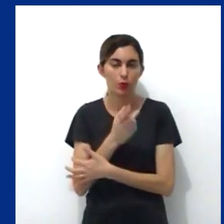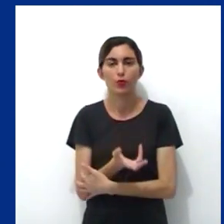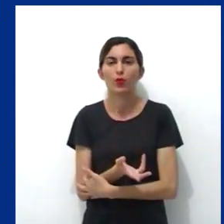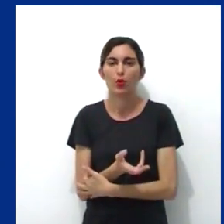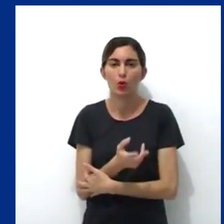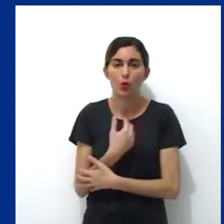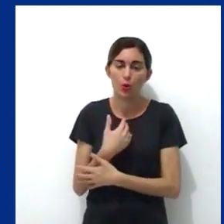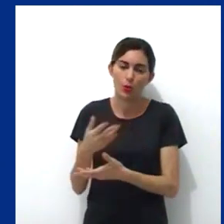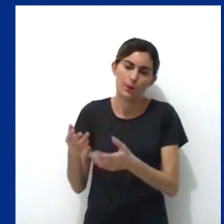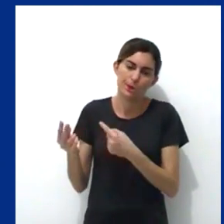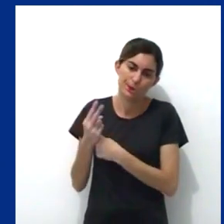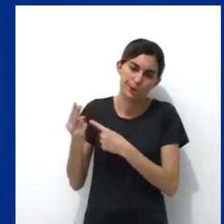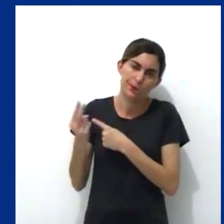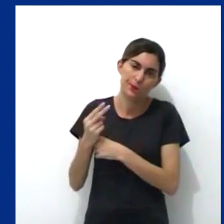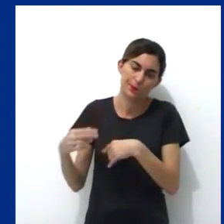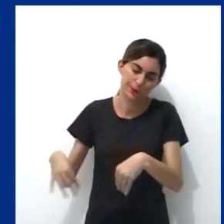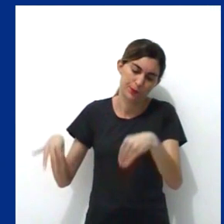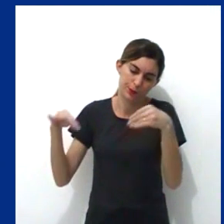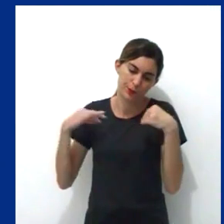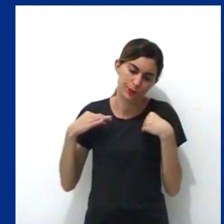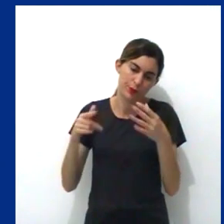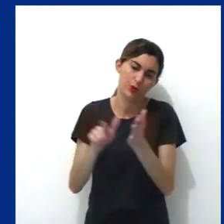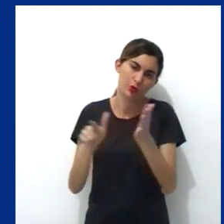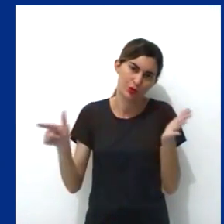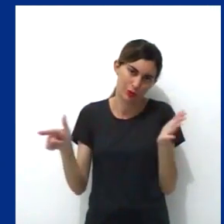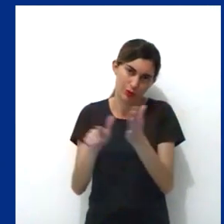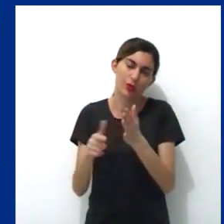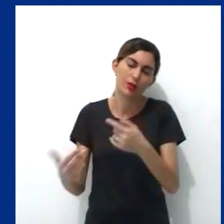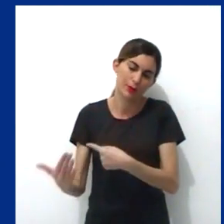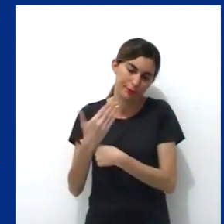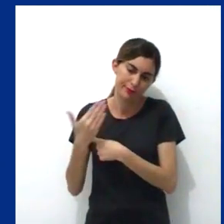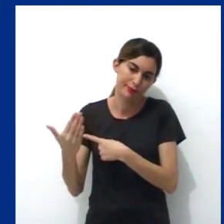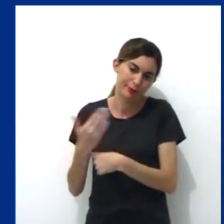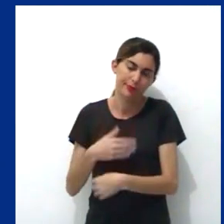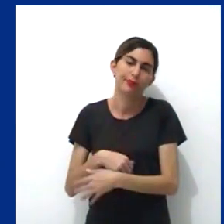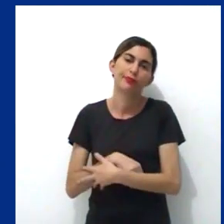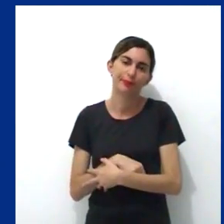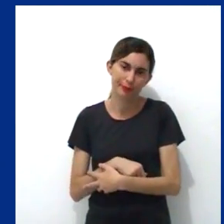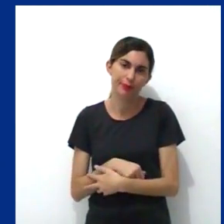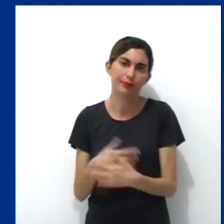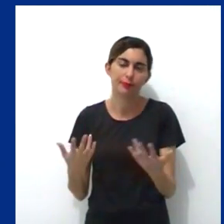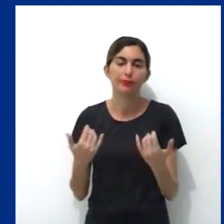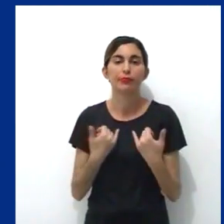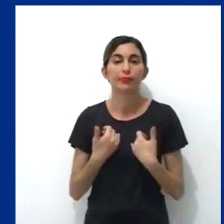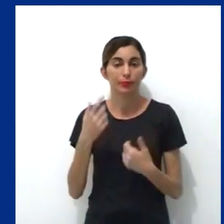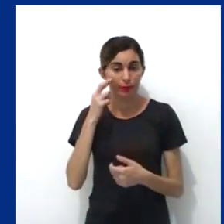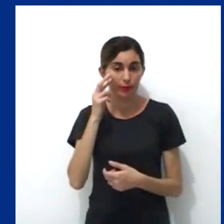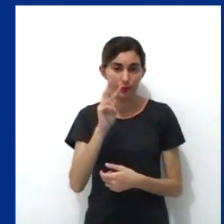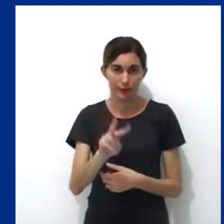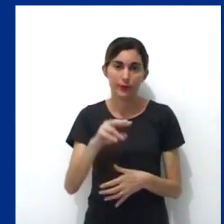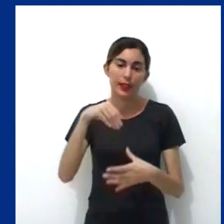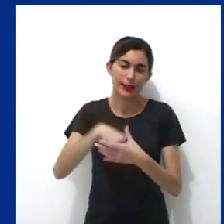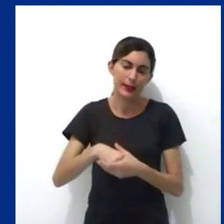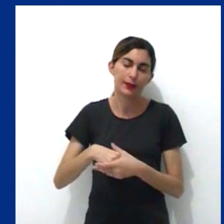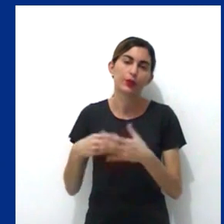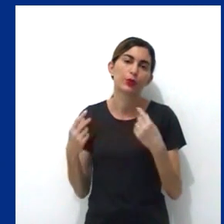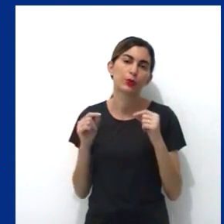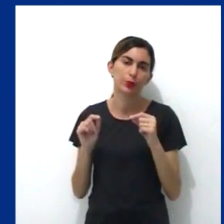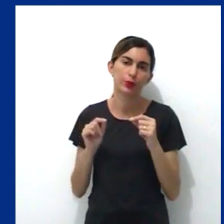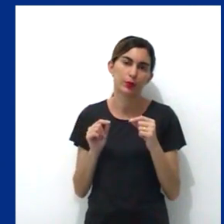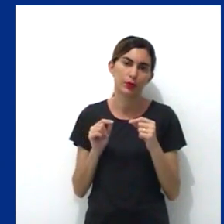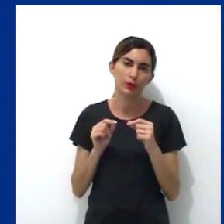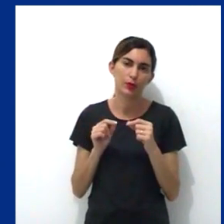pega a folha de jornal e se cobre e diz, pelo menos eu fico por dentro das notícias, né? Ele está